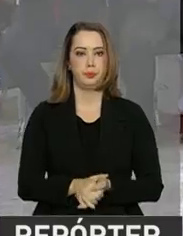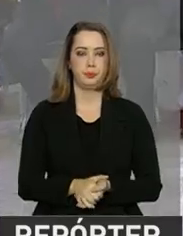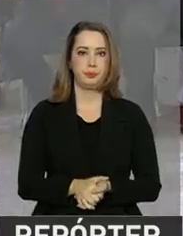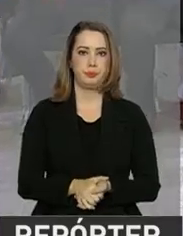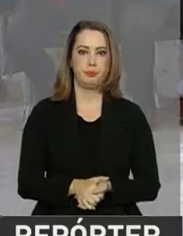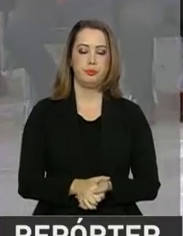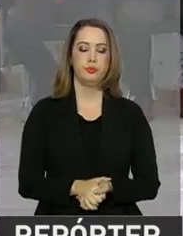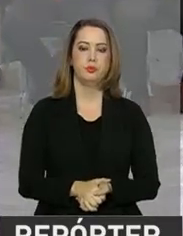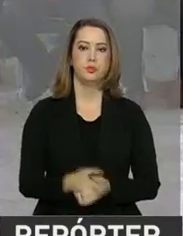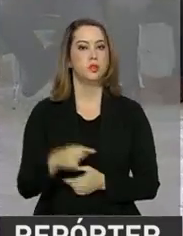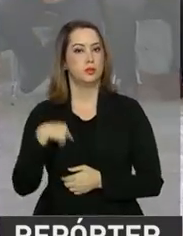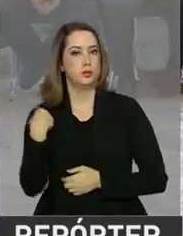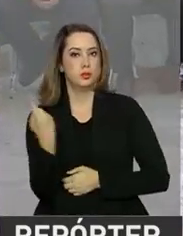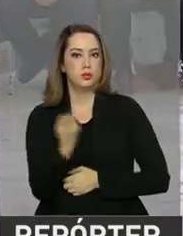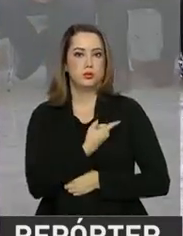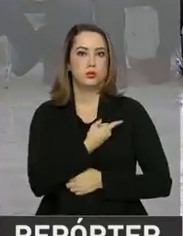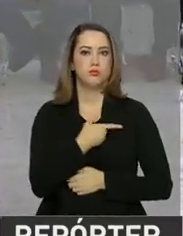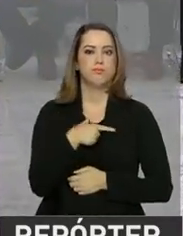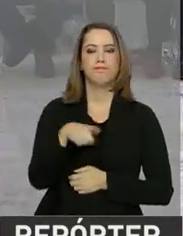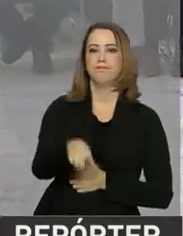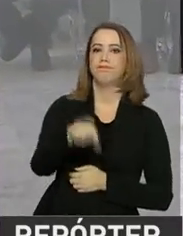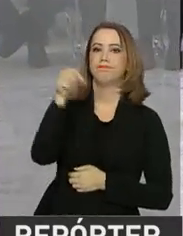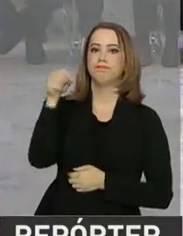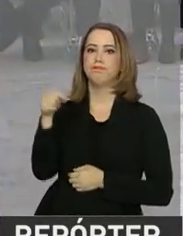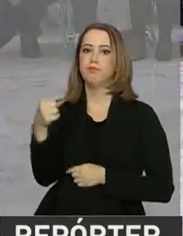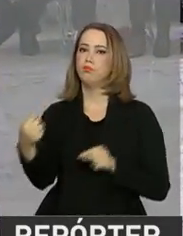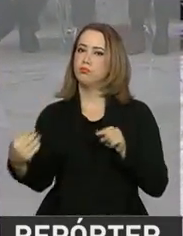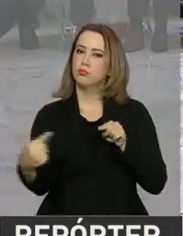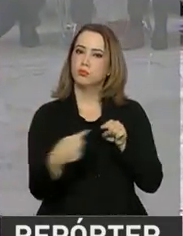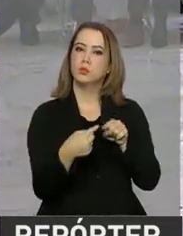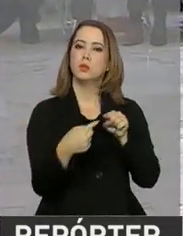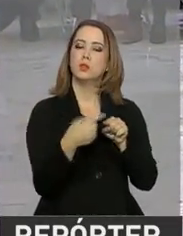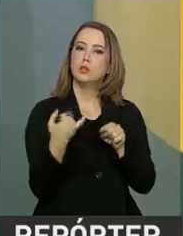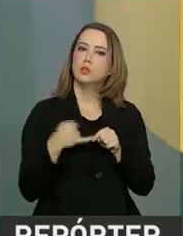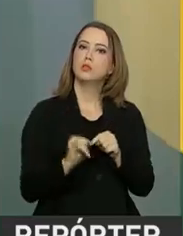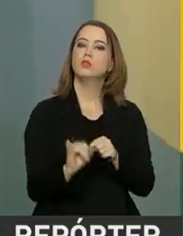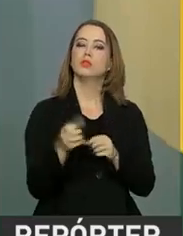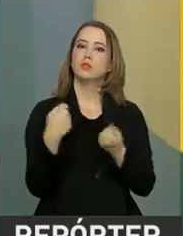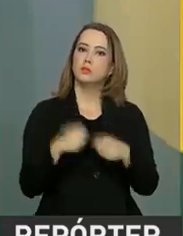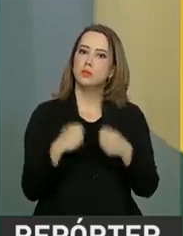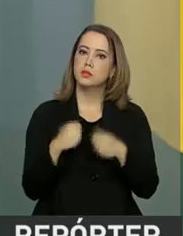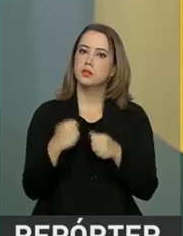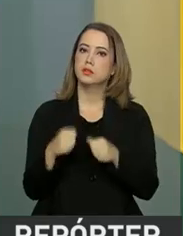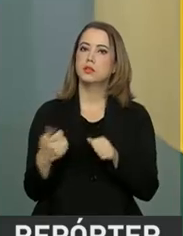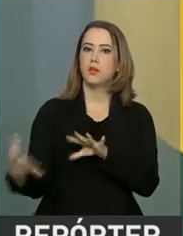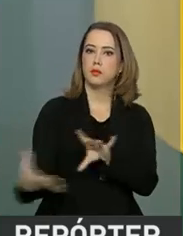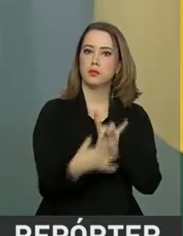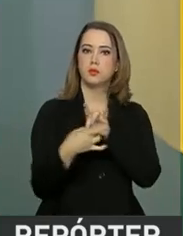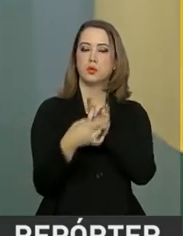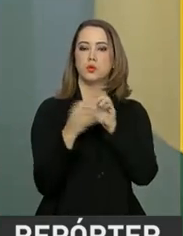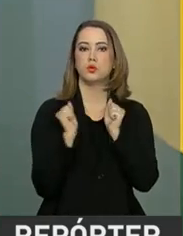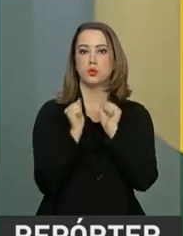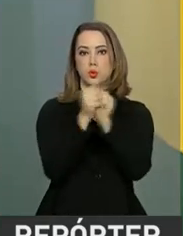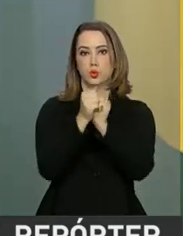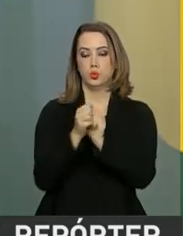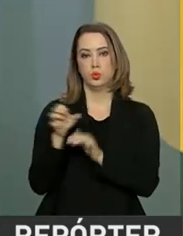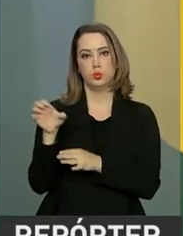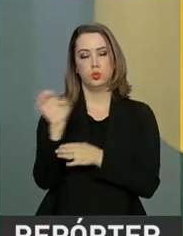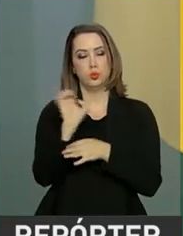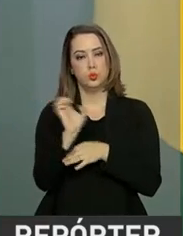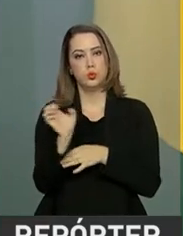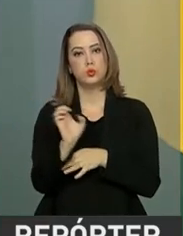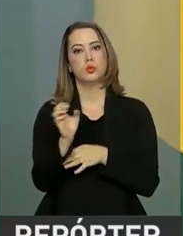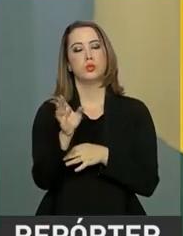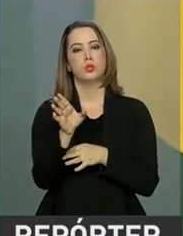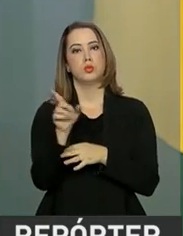nós quando nós decidimos que nós deveríamos fazer uma composição com os estados Federados e tudo